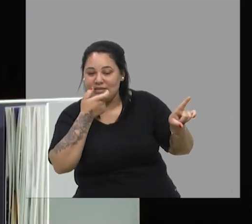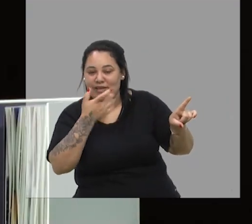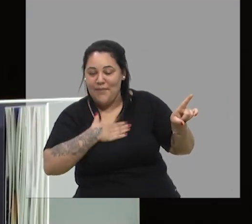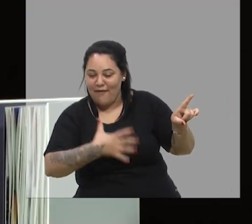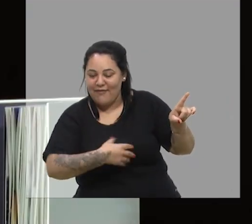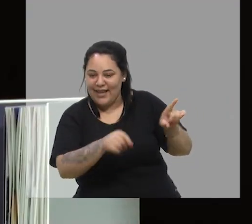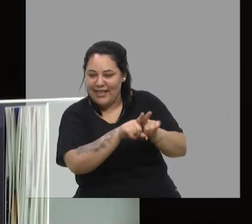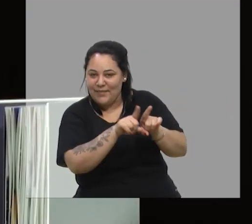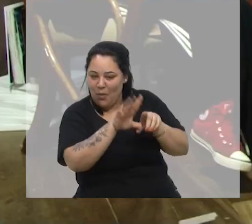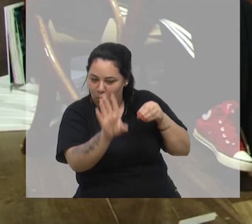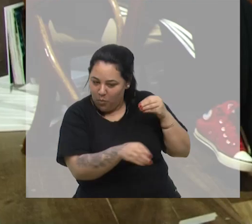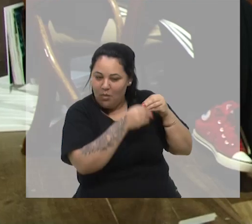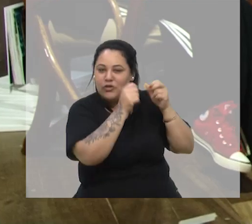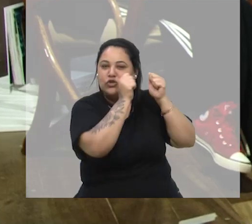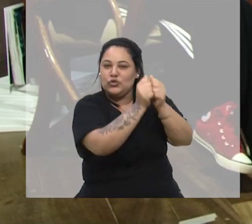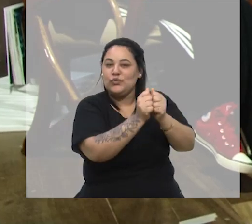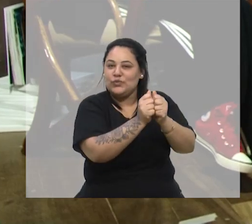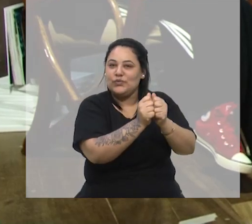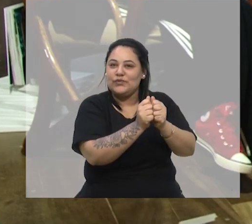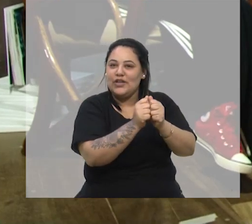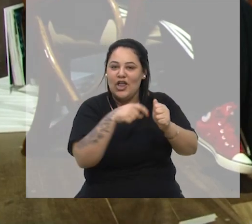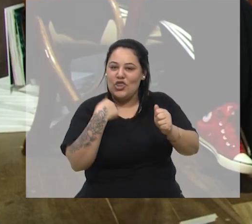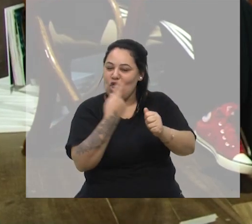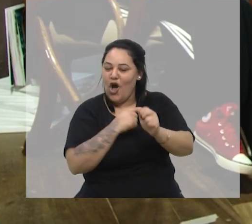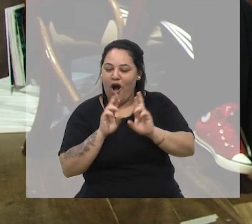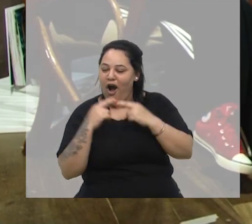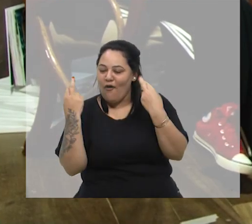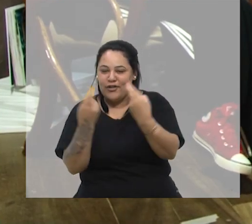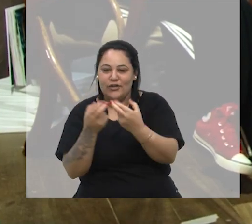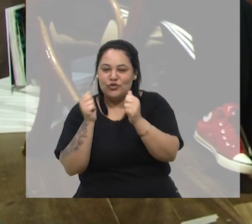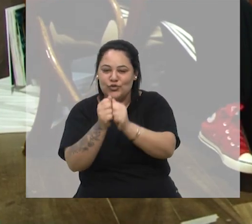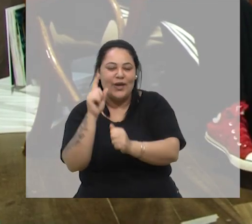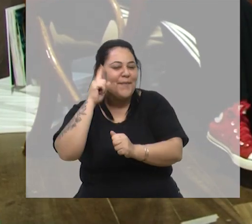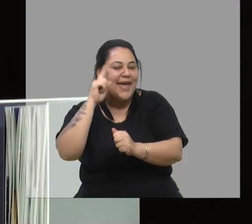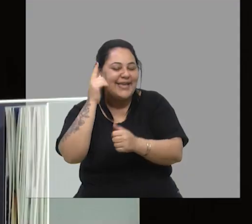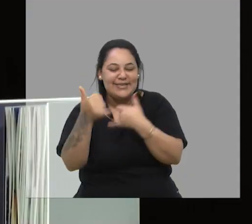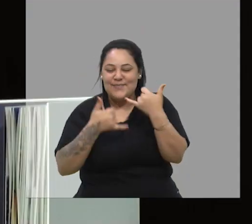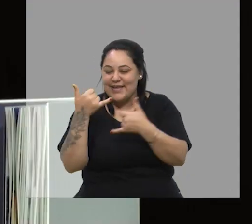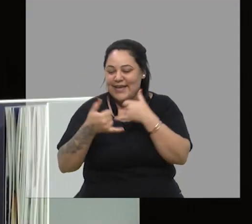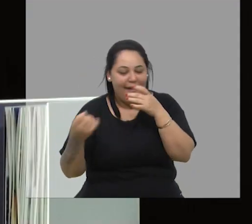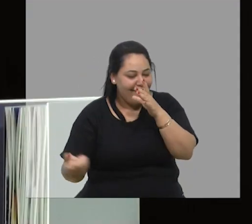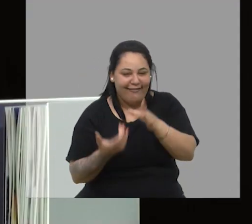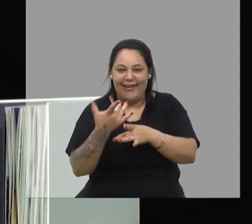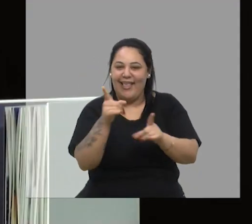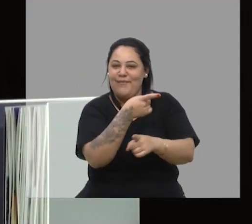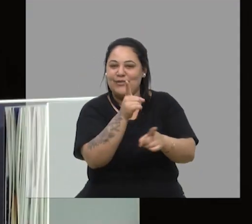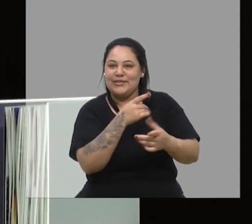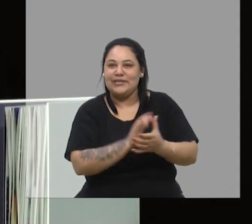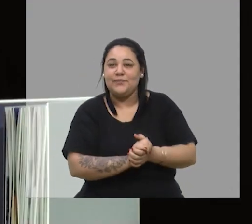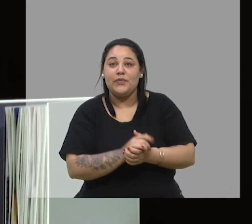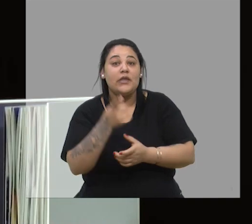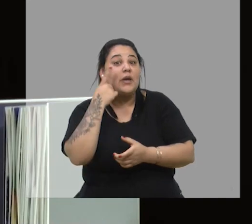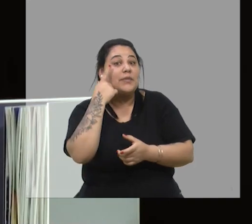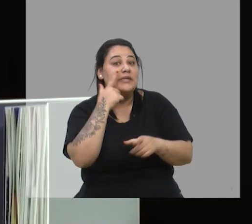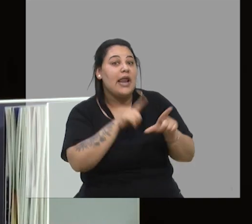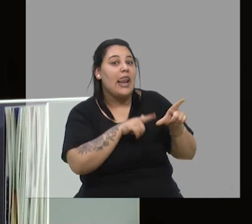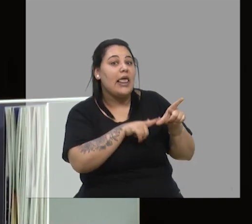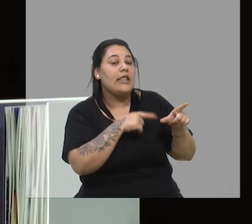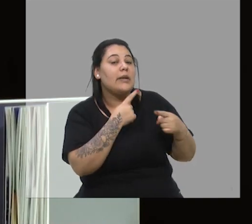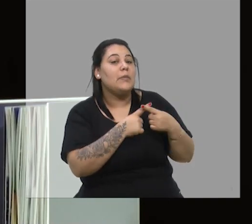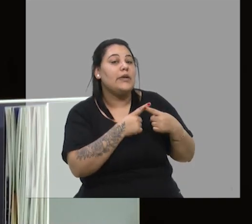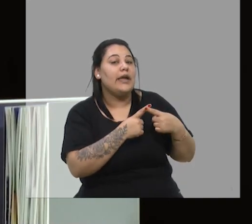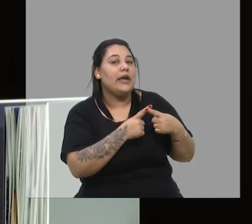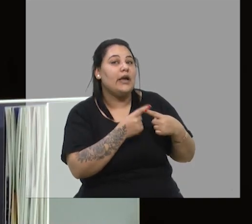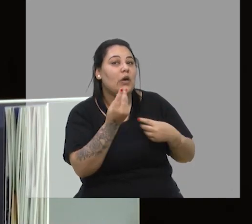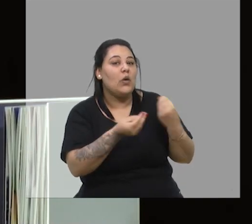tal. Ela gravou o jingle também, no refrão, ela que é a voz dela também. Então, acontece desse jeito. A gente se reúne e